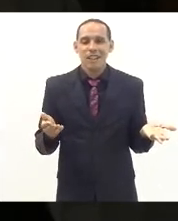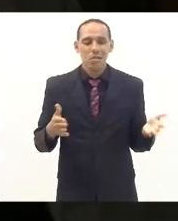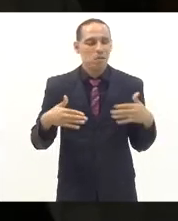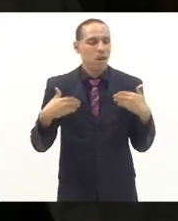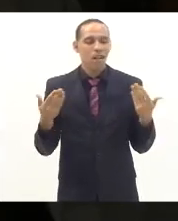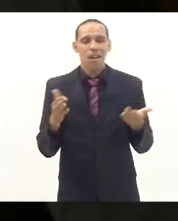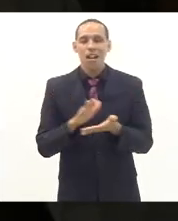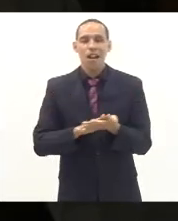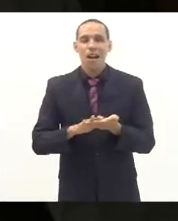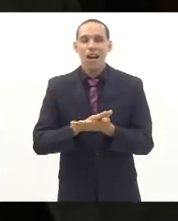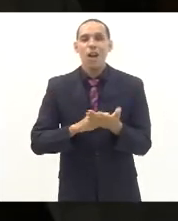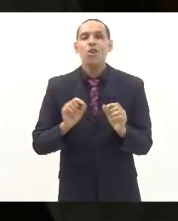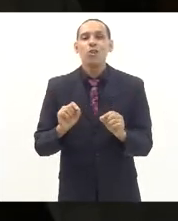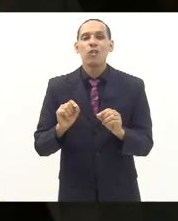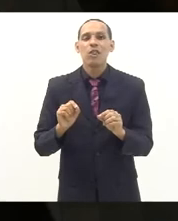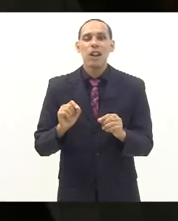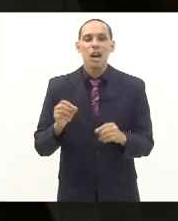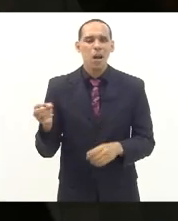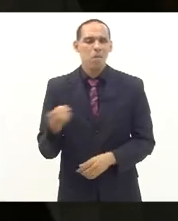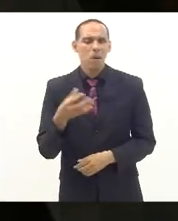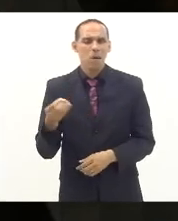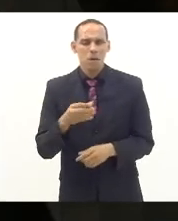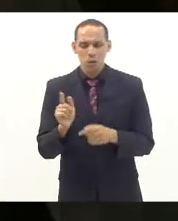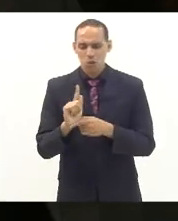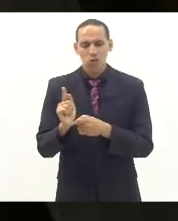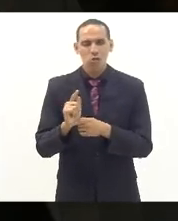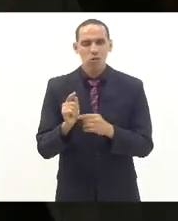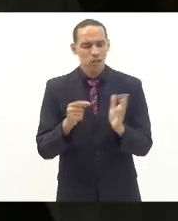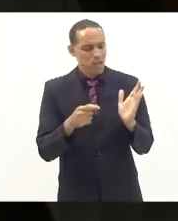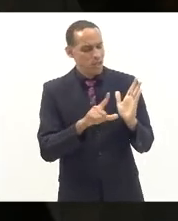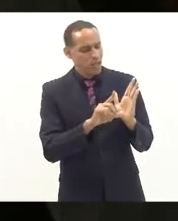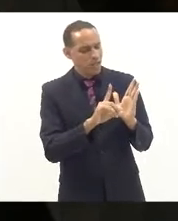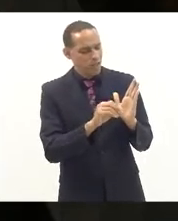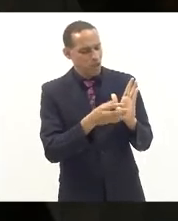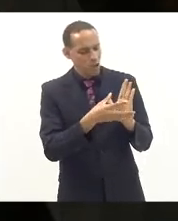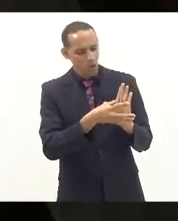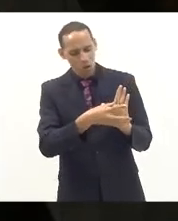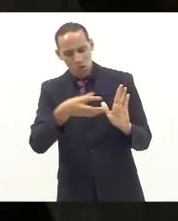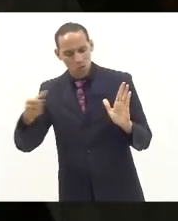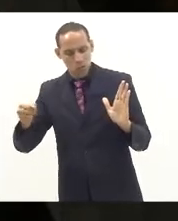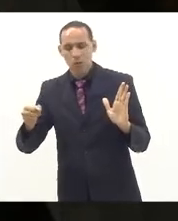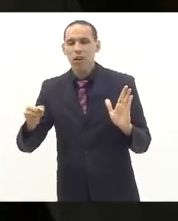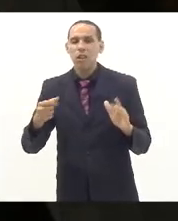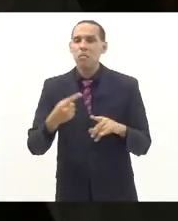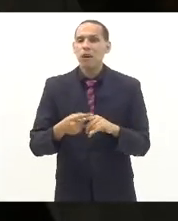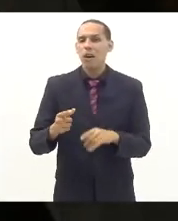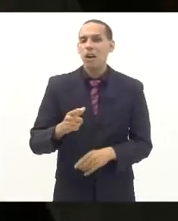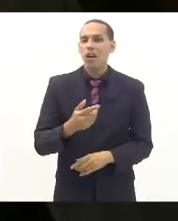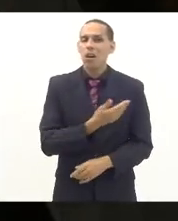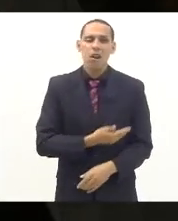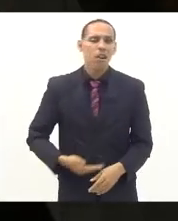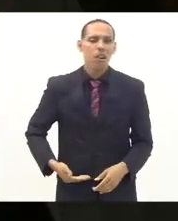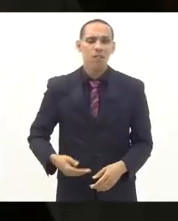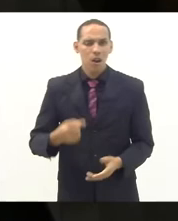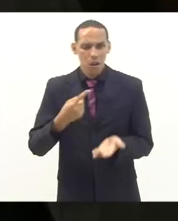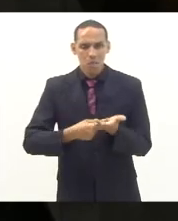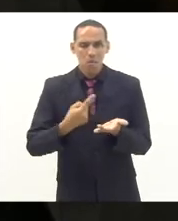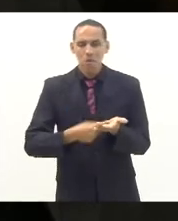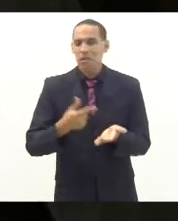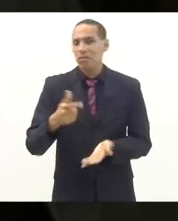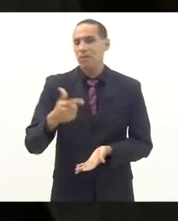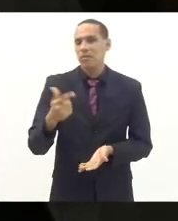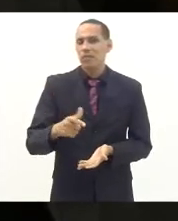espantoso que o eixo modernização da gestão desapareça daí de ó porque esse governo não tem nenhum compromisso com a gestão vai